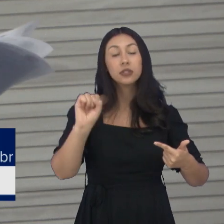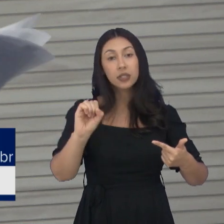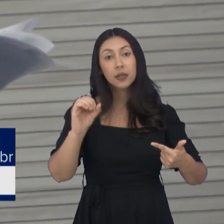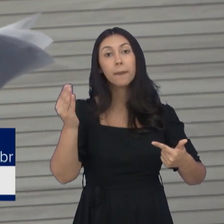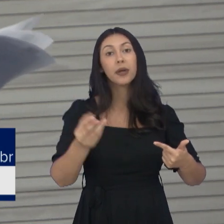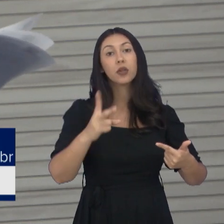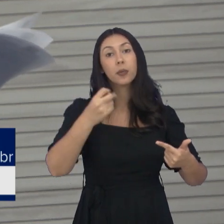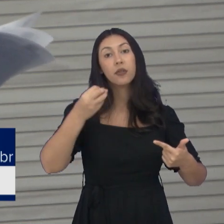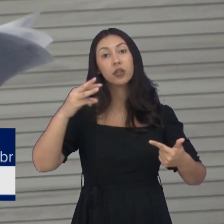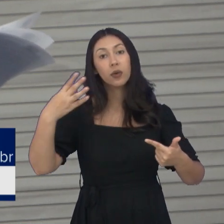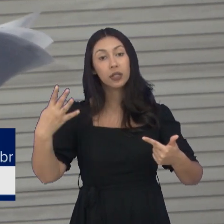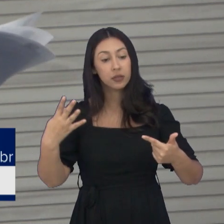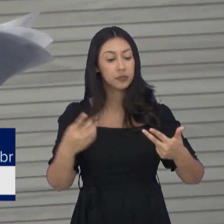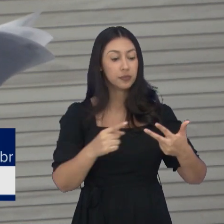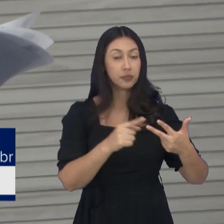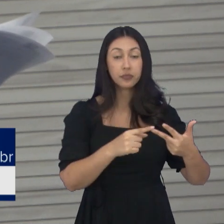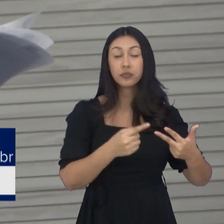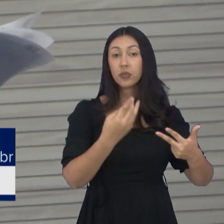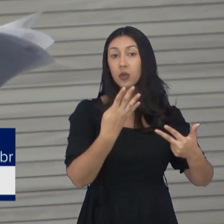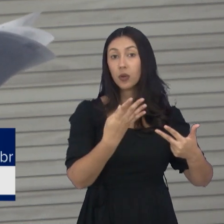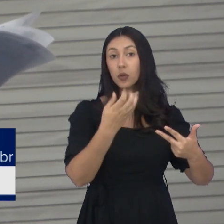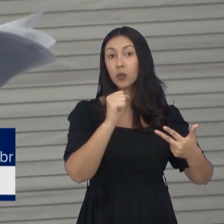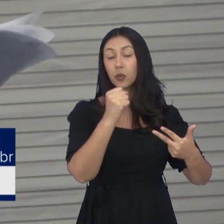4870/2024, processo